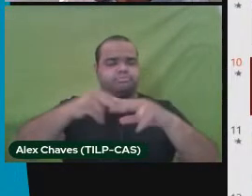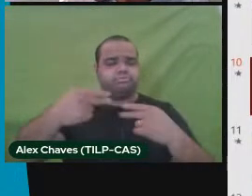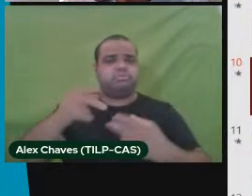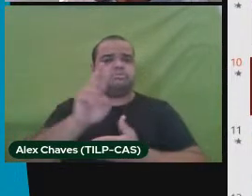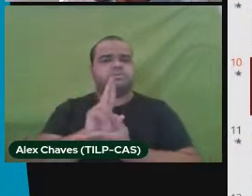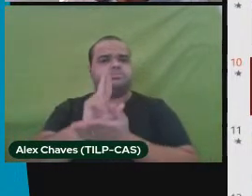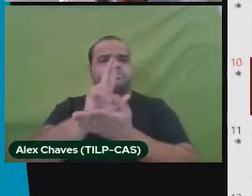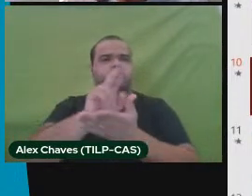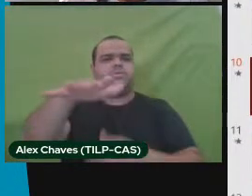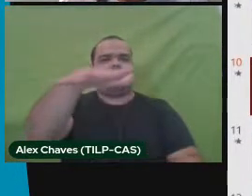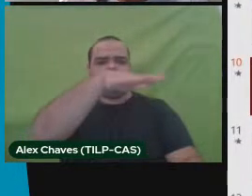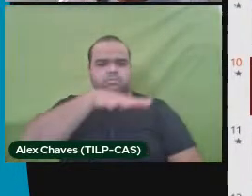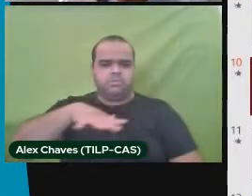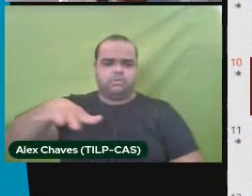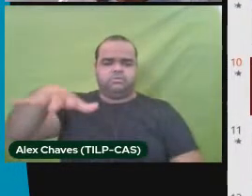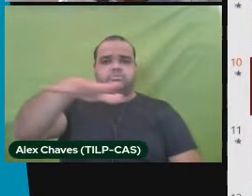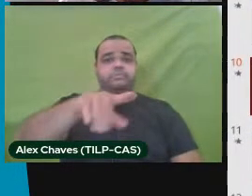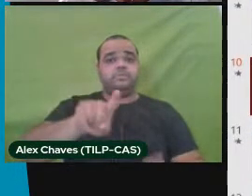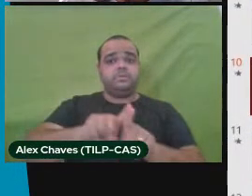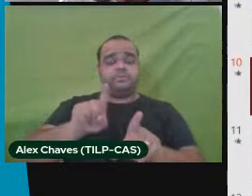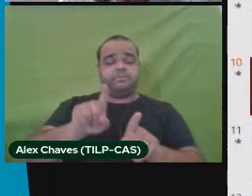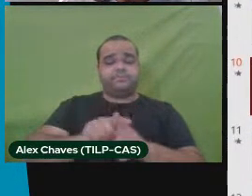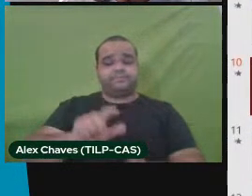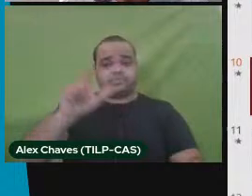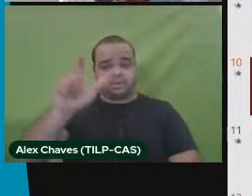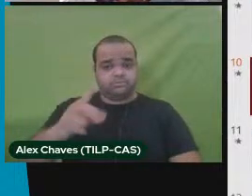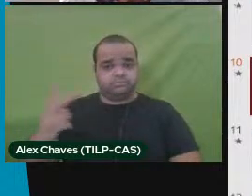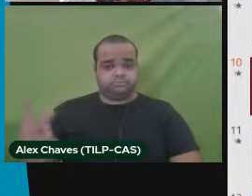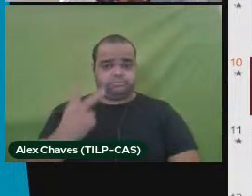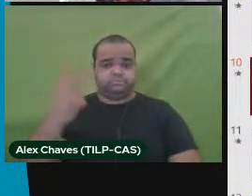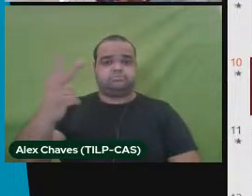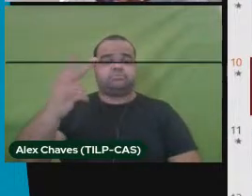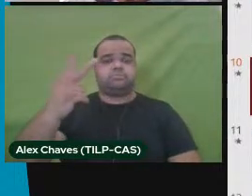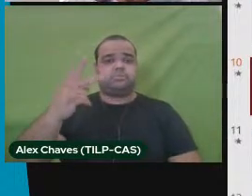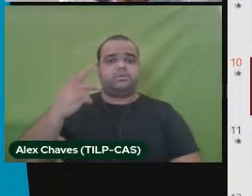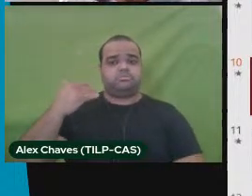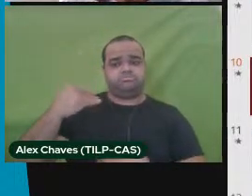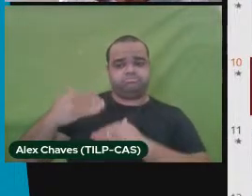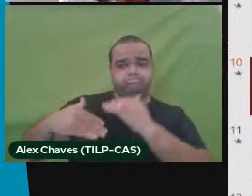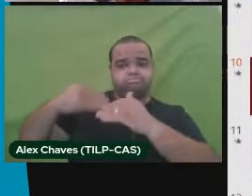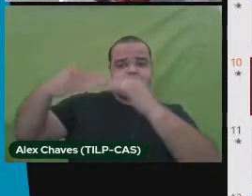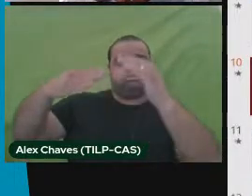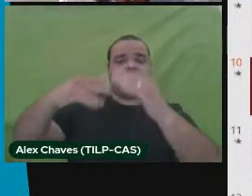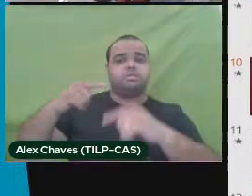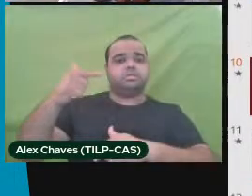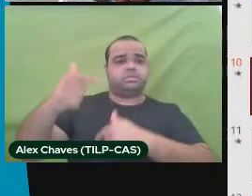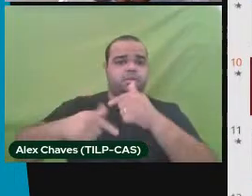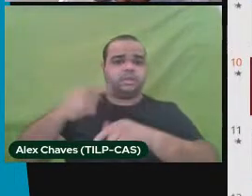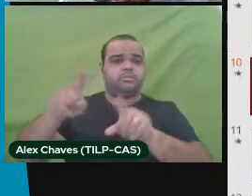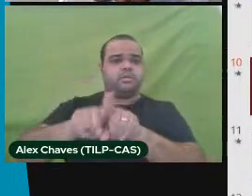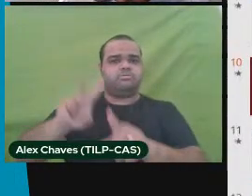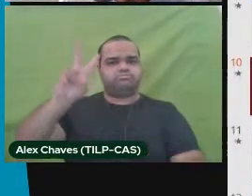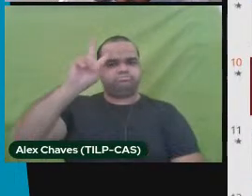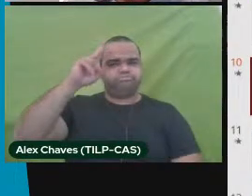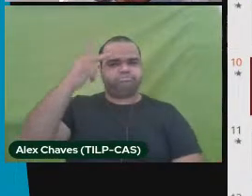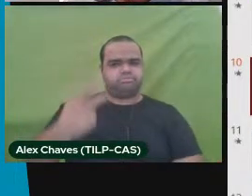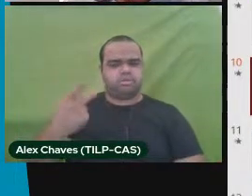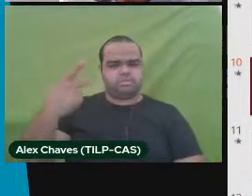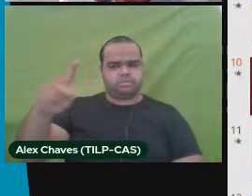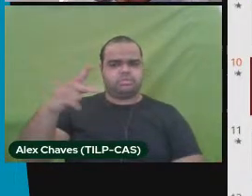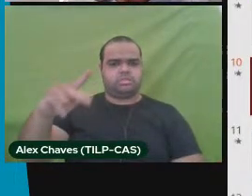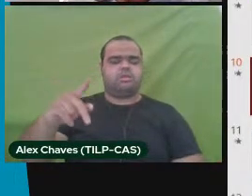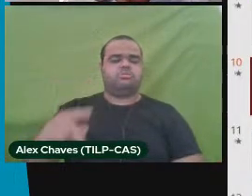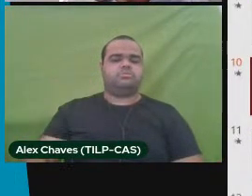com ambiente, com a valorização da carreira e com reconhecimento